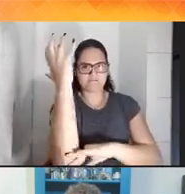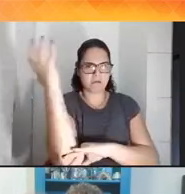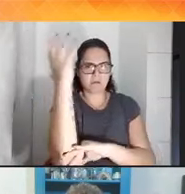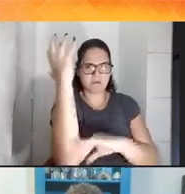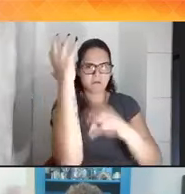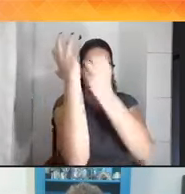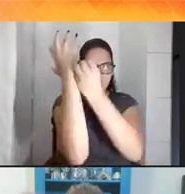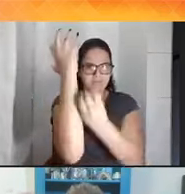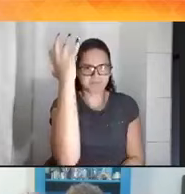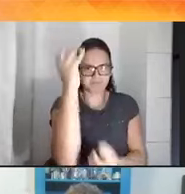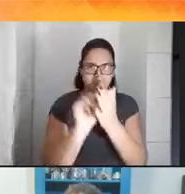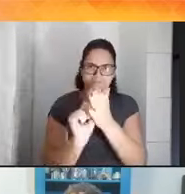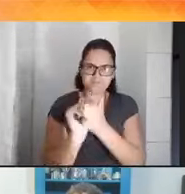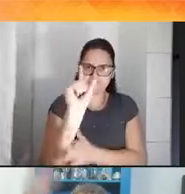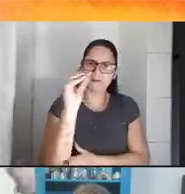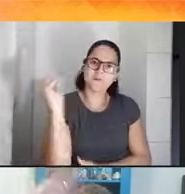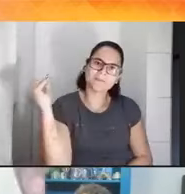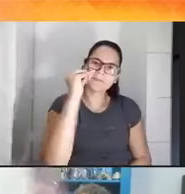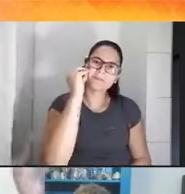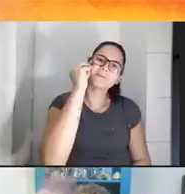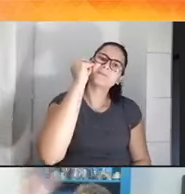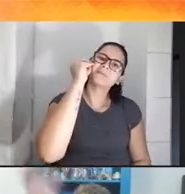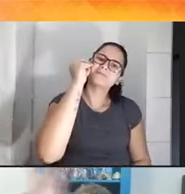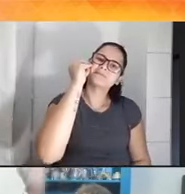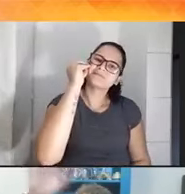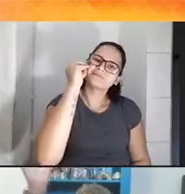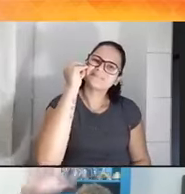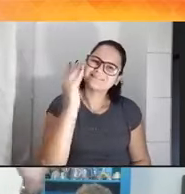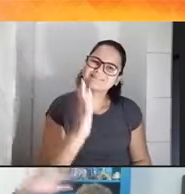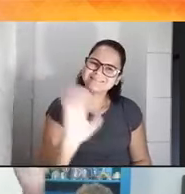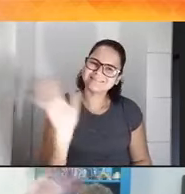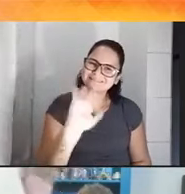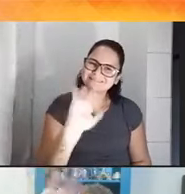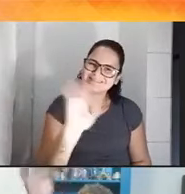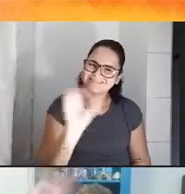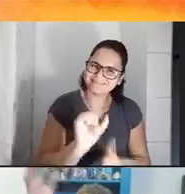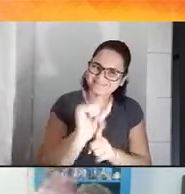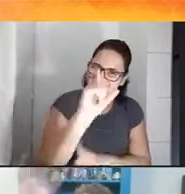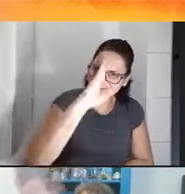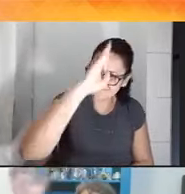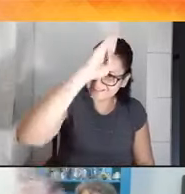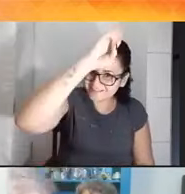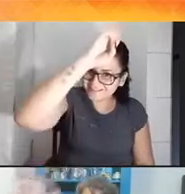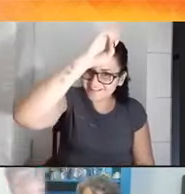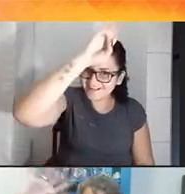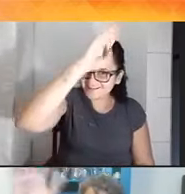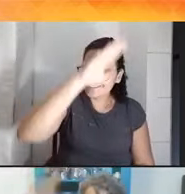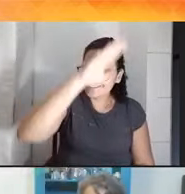Beijo. Beijo, fora Bolsonaro. Bora!